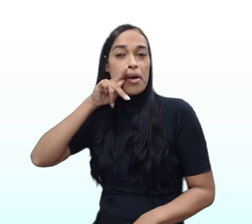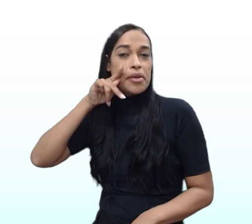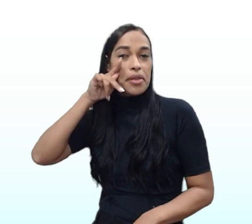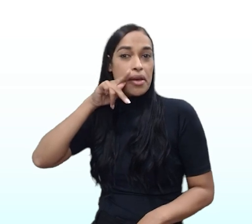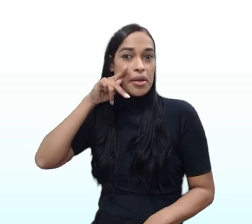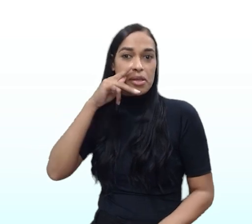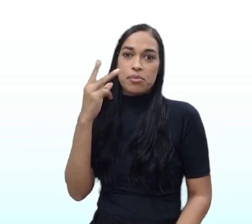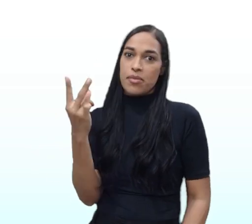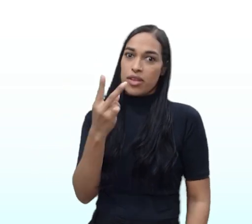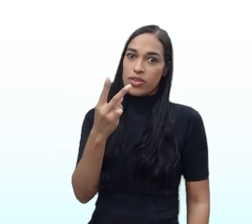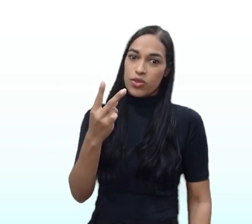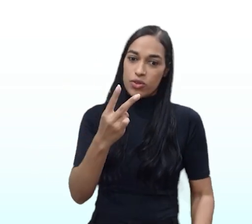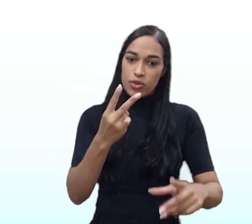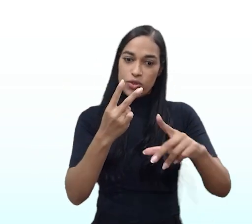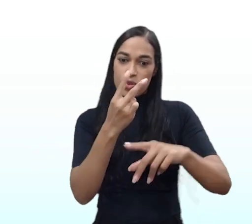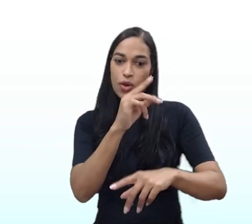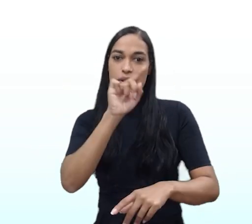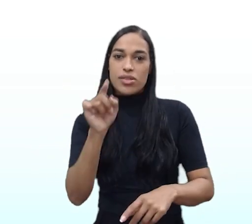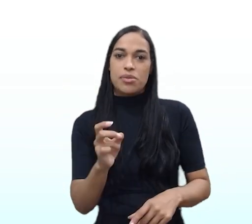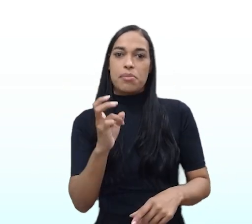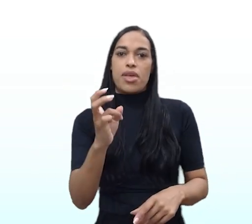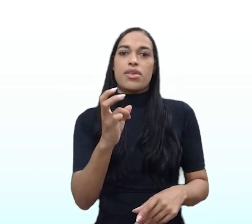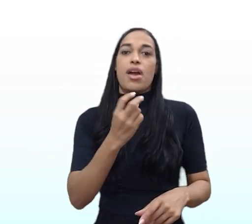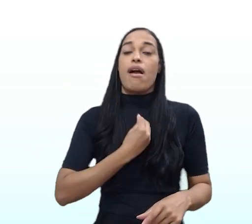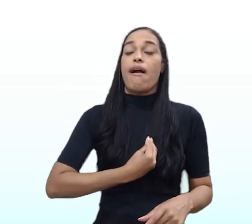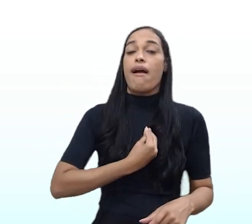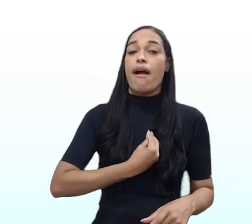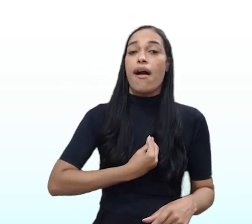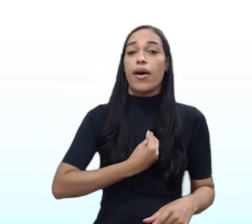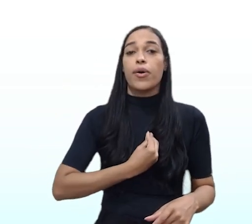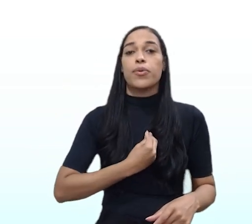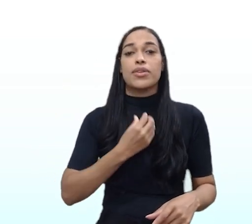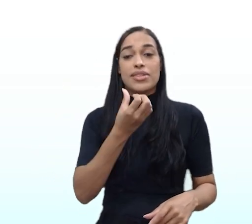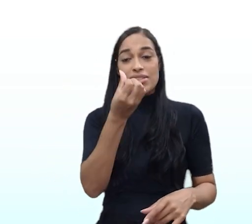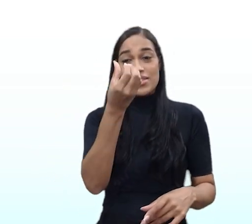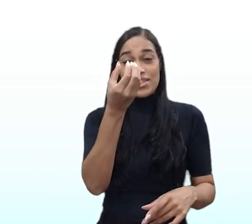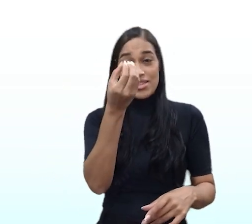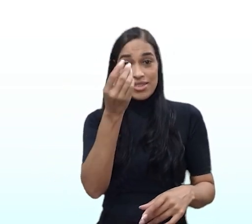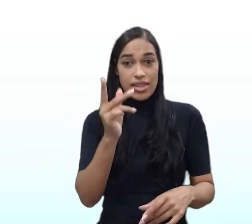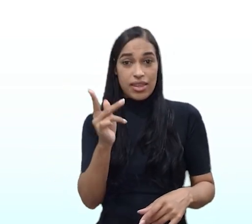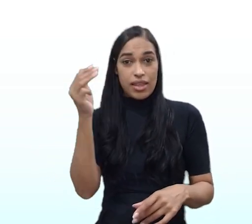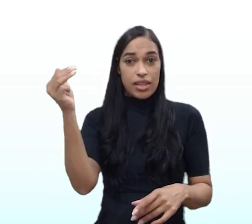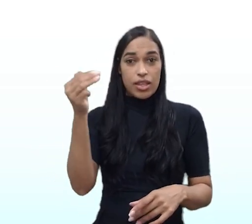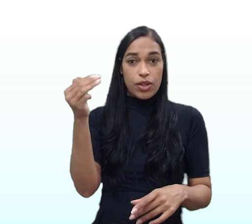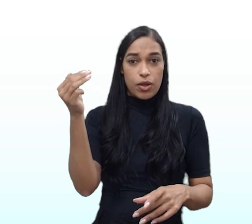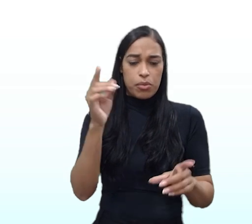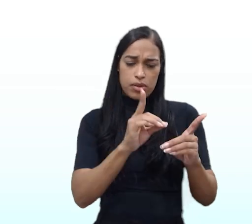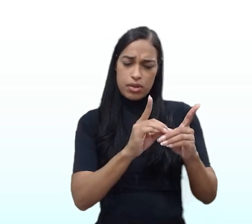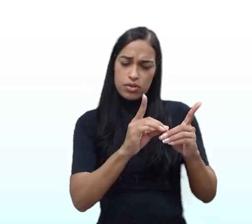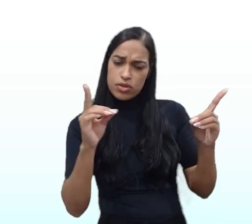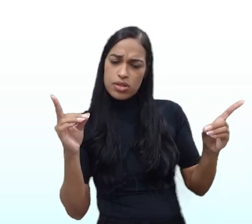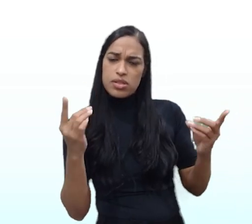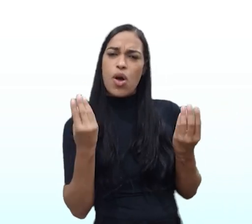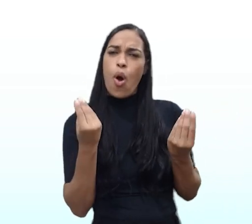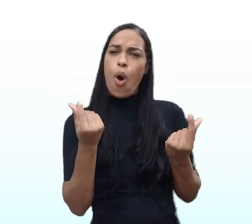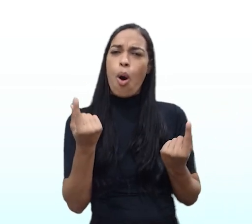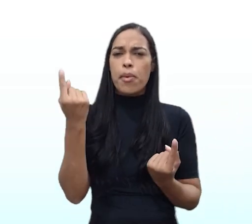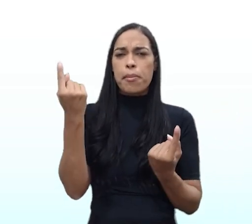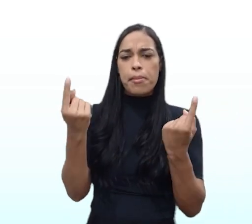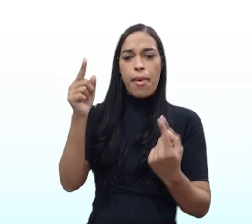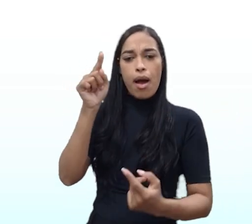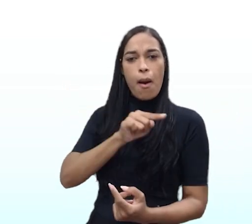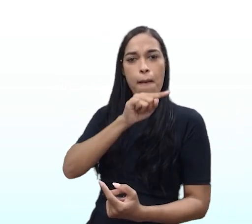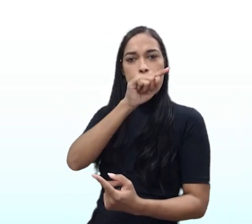nossa Paraíba está 2,5 centímetros, e a distância real diz que é 60 quilômetros um para o outro. Como é que vai ser